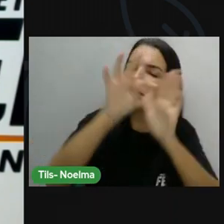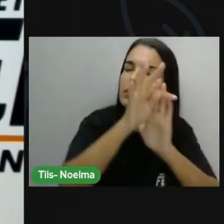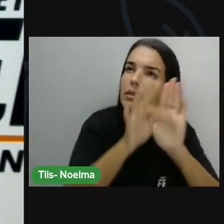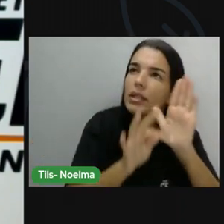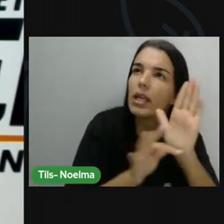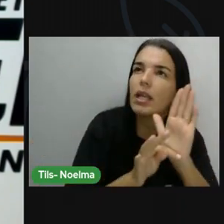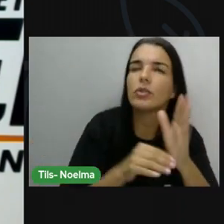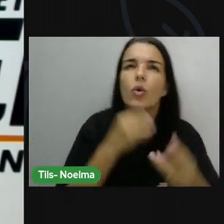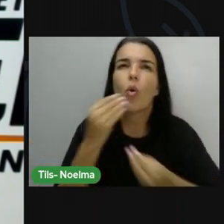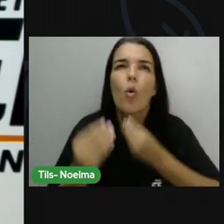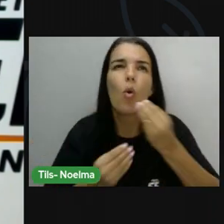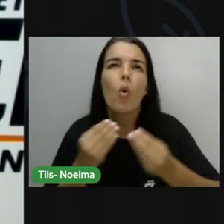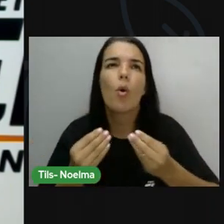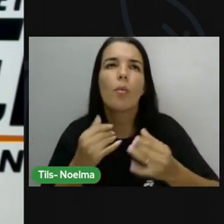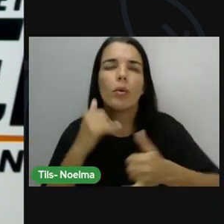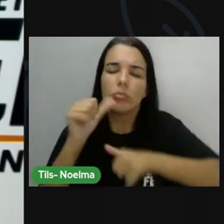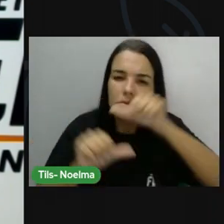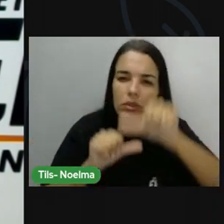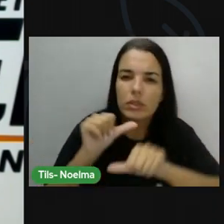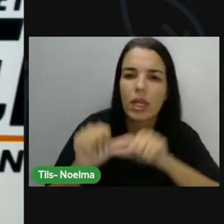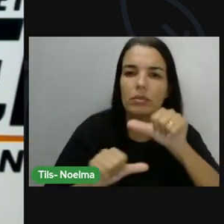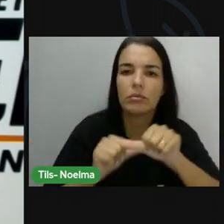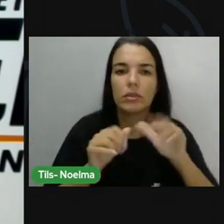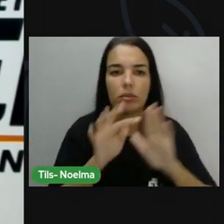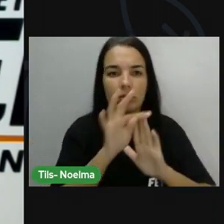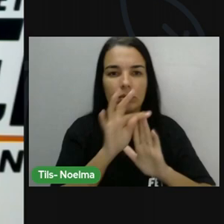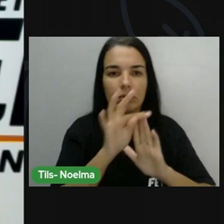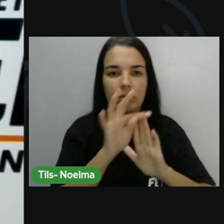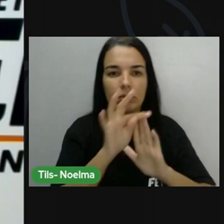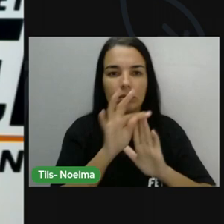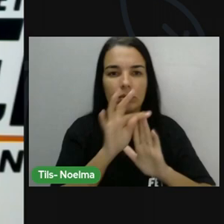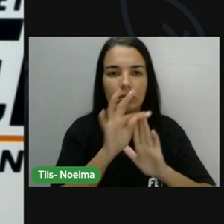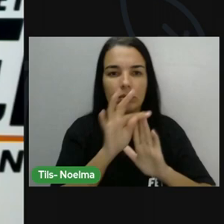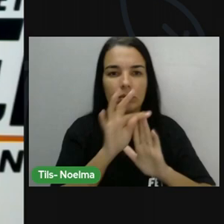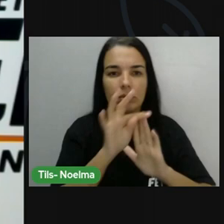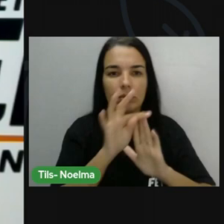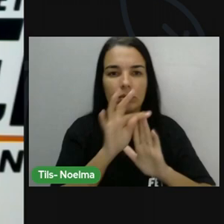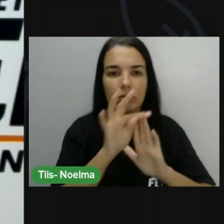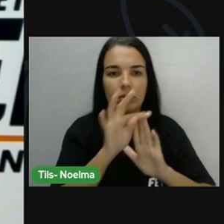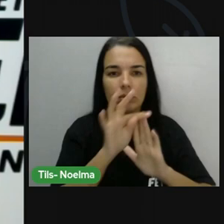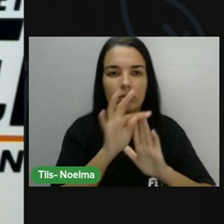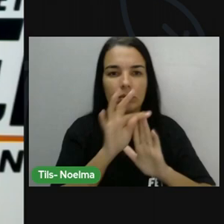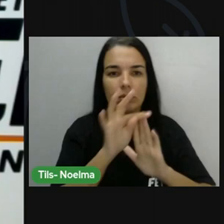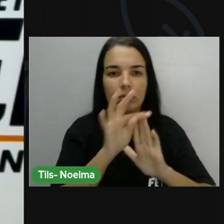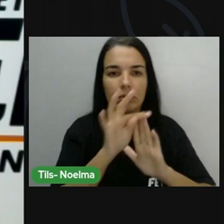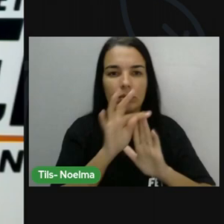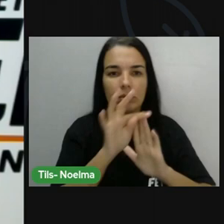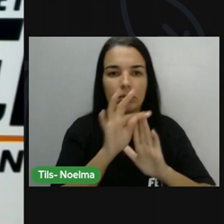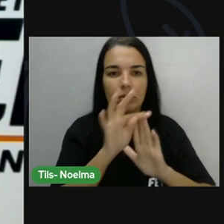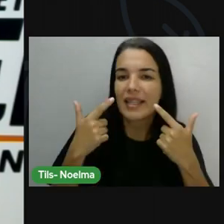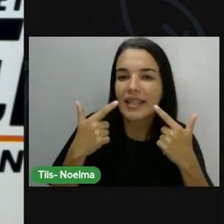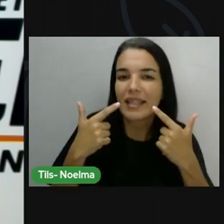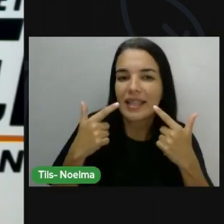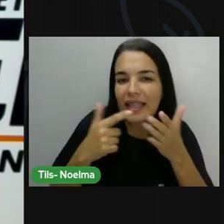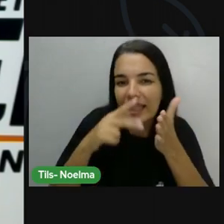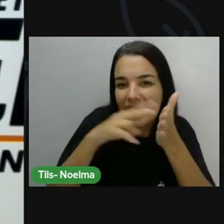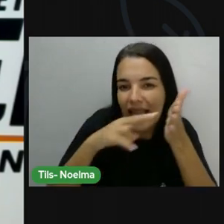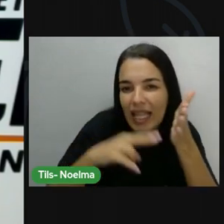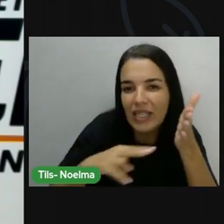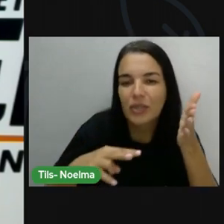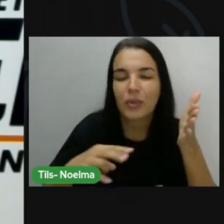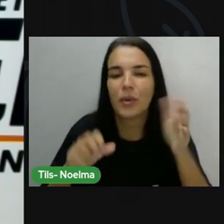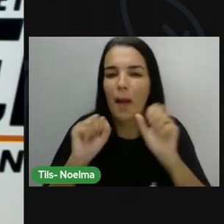contexto, muito melhor, né? Então, pratiquem a leitura, peguem livros,